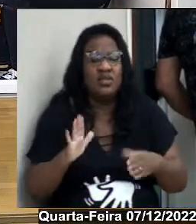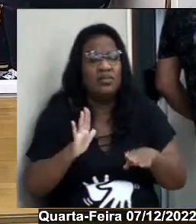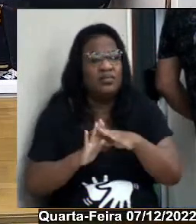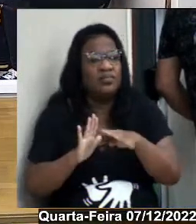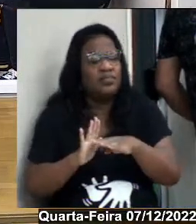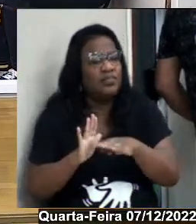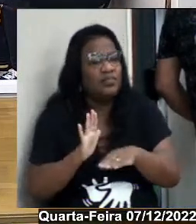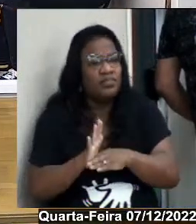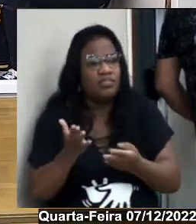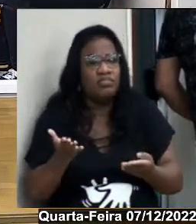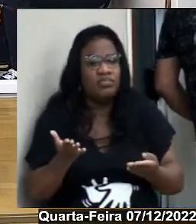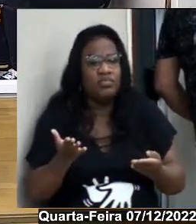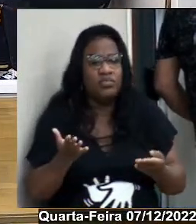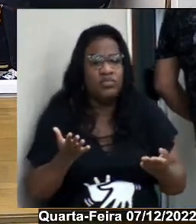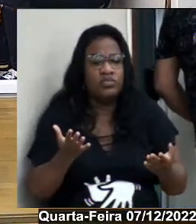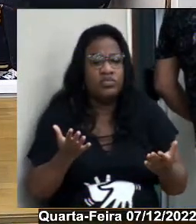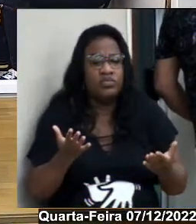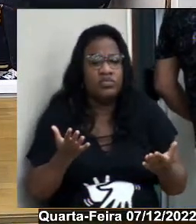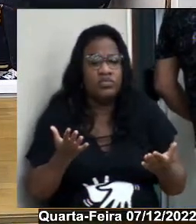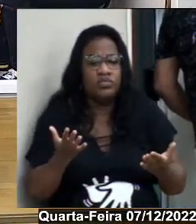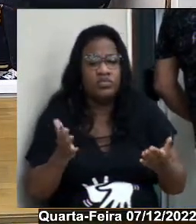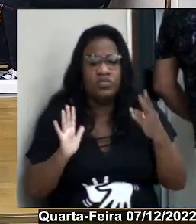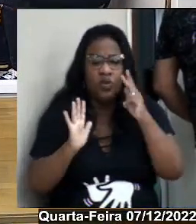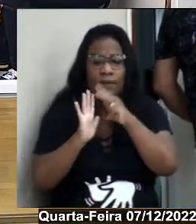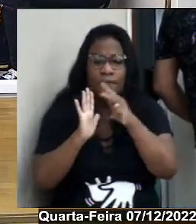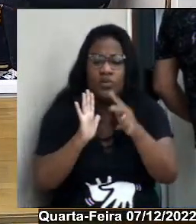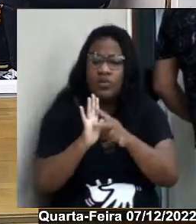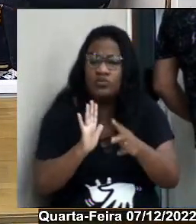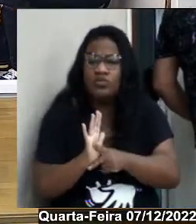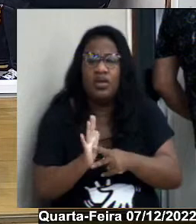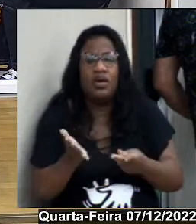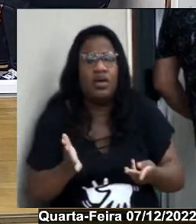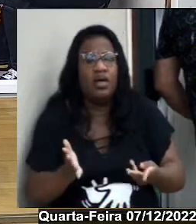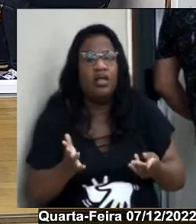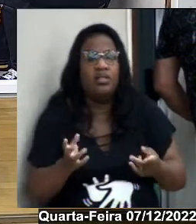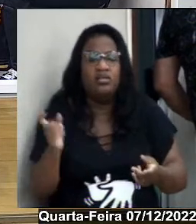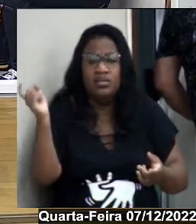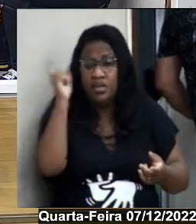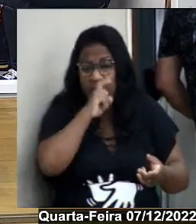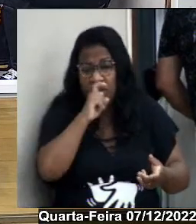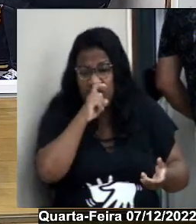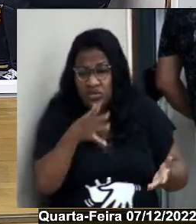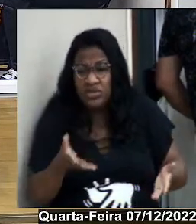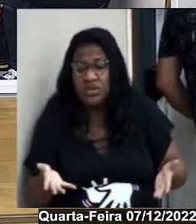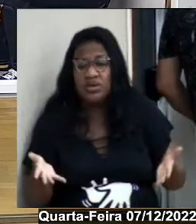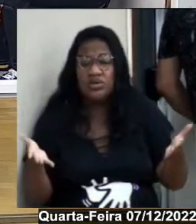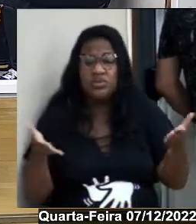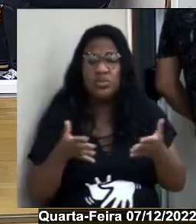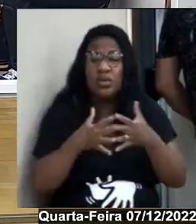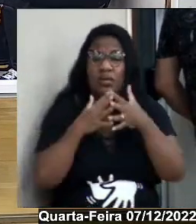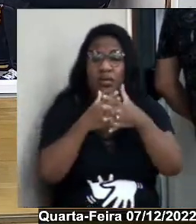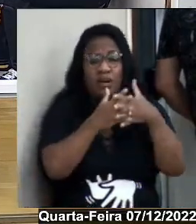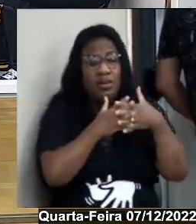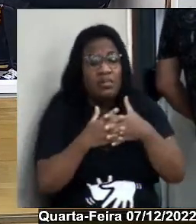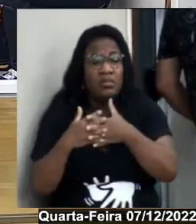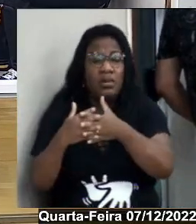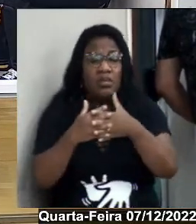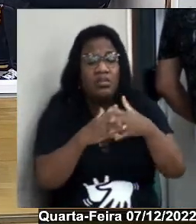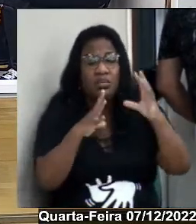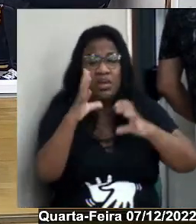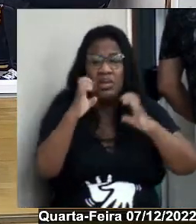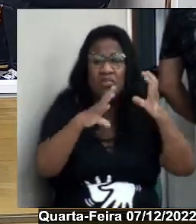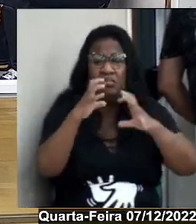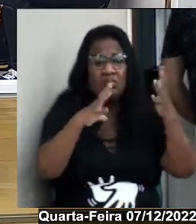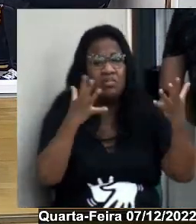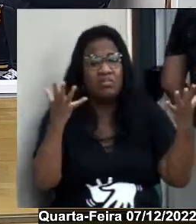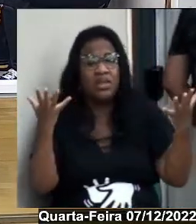projeto não estava. O senhor precisa ter compromisso com a cidade. Não está em regime de urgência. O senhor está mentindo. Claro que estava. Presidente, o senhor vai me deixar falar? Esse